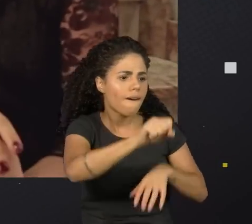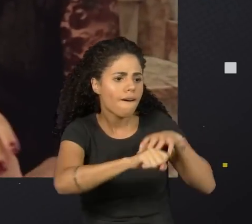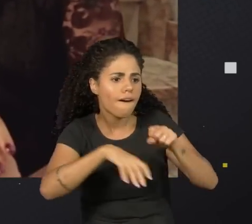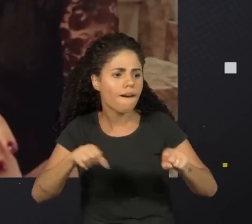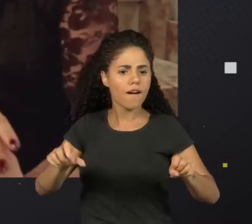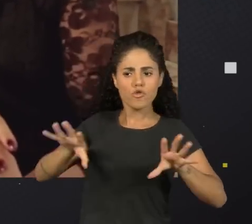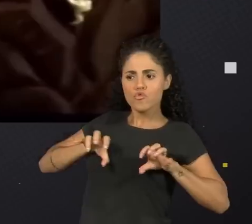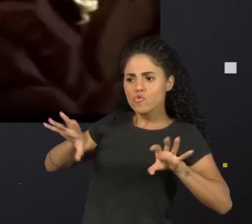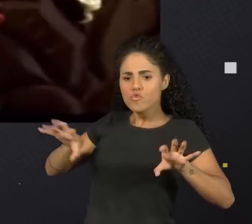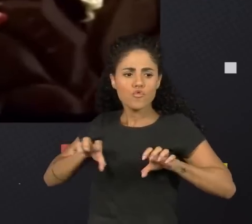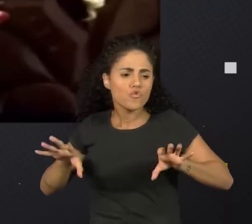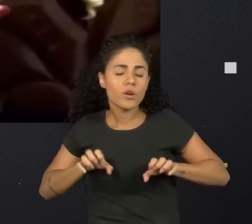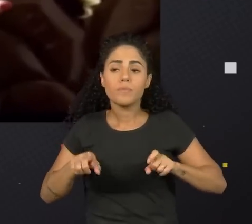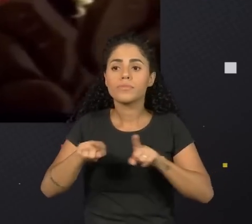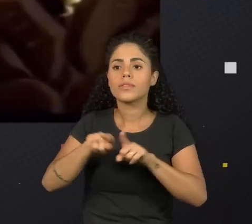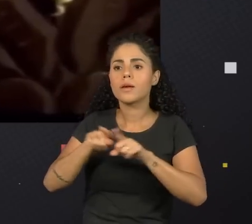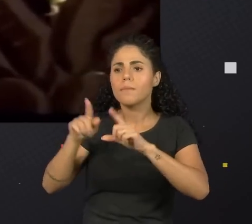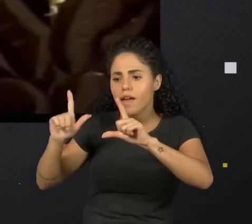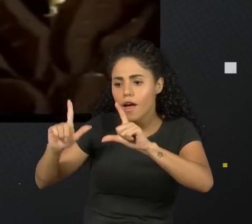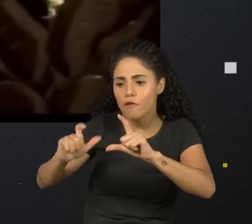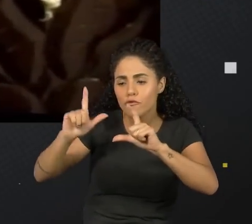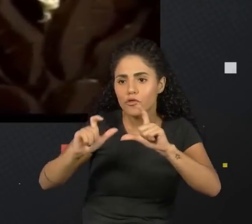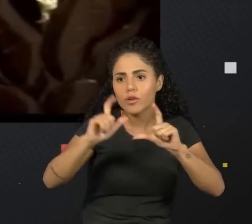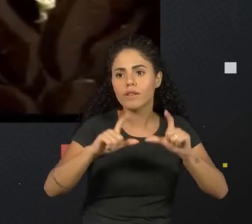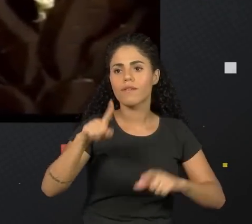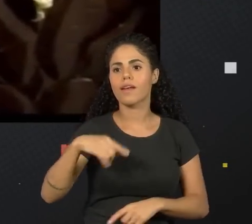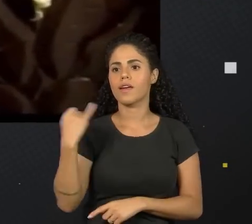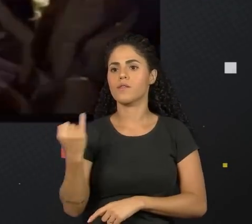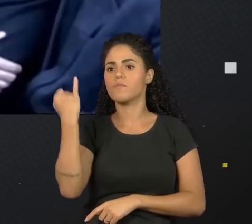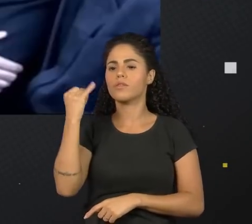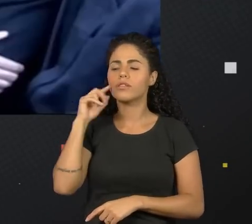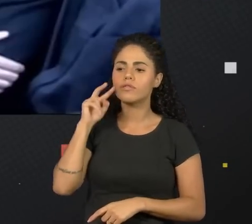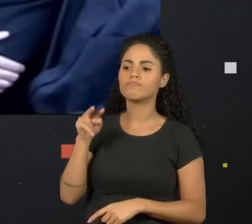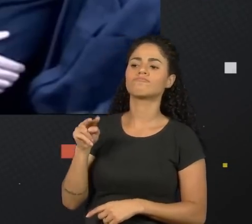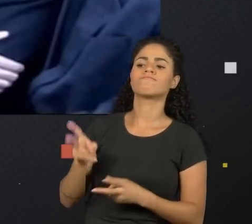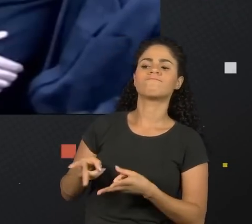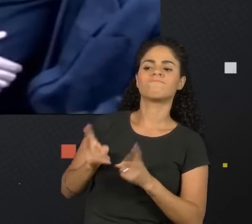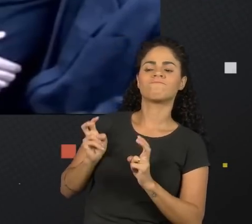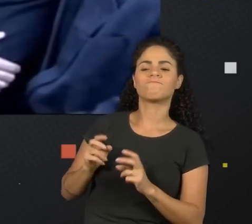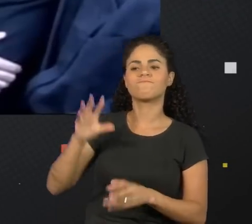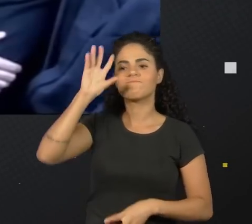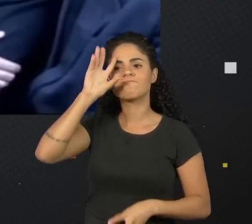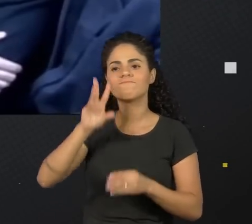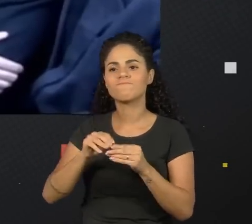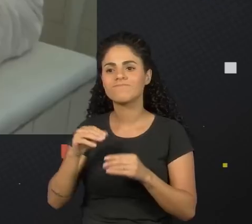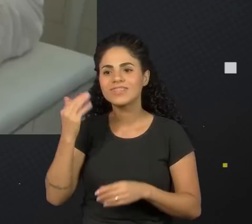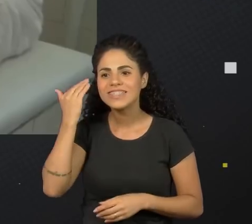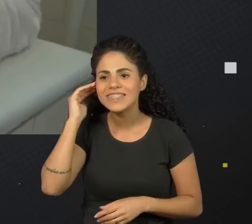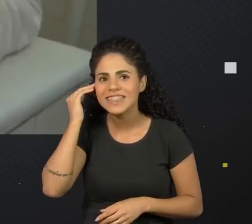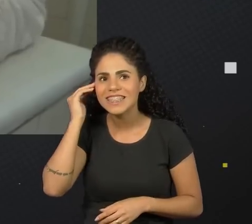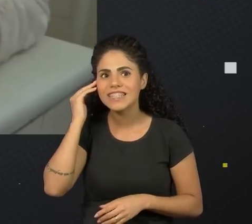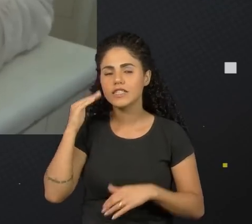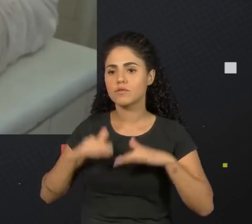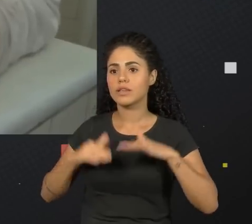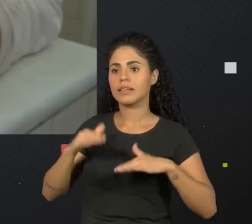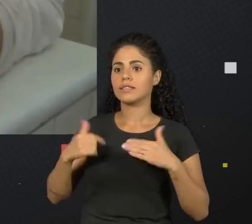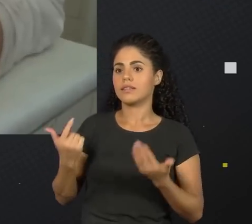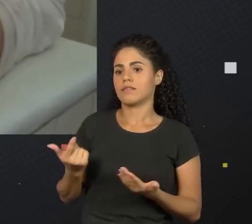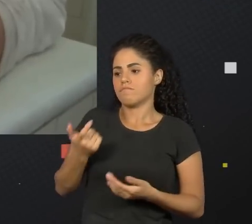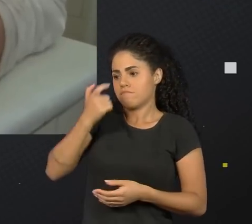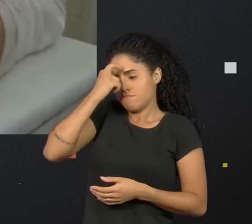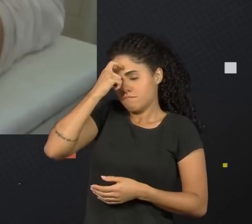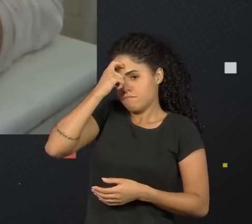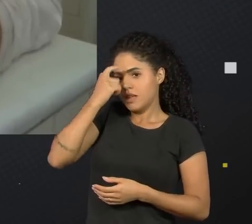de quanto a fotografia é importante, que também é uma linguagem, fui começar a compreender outros lugares que, na verdade,